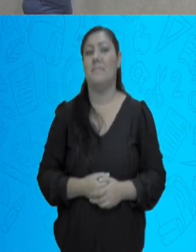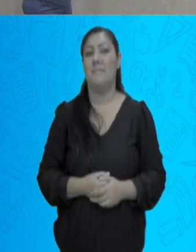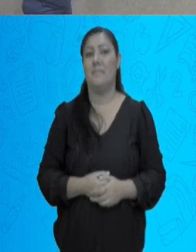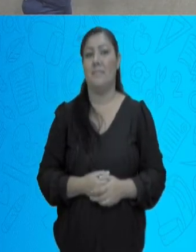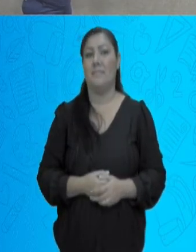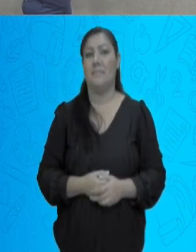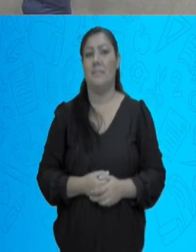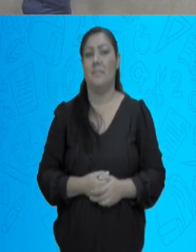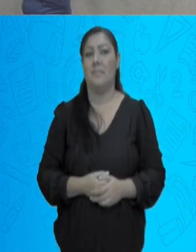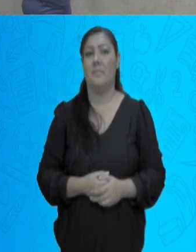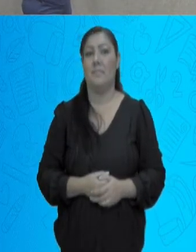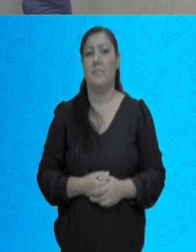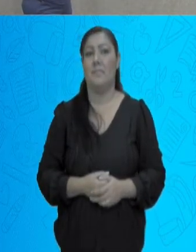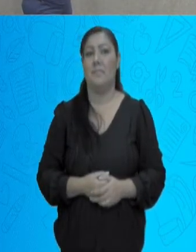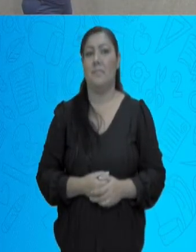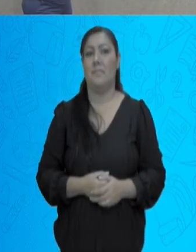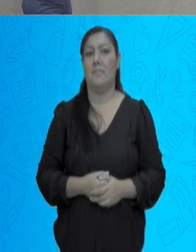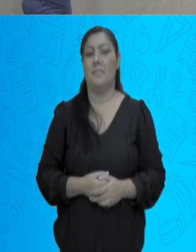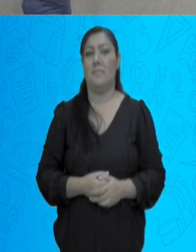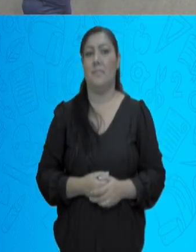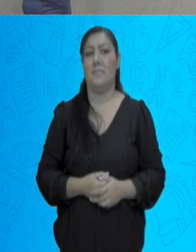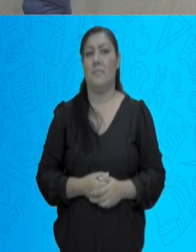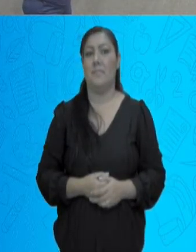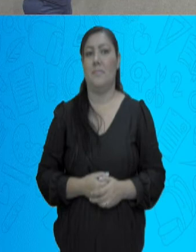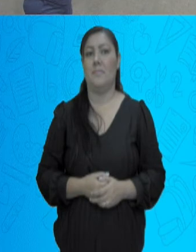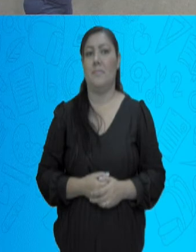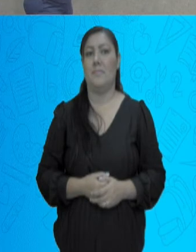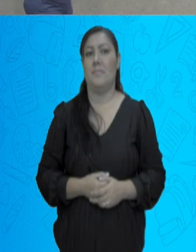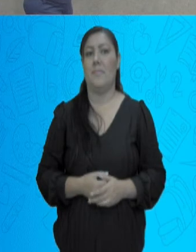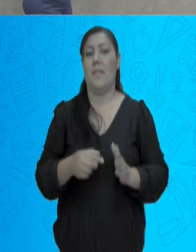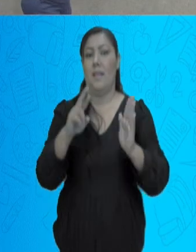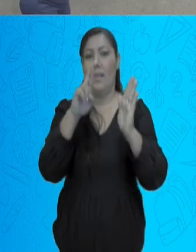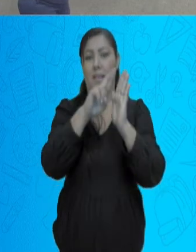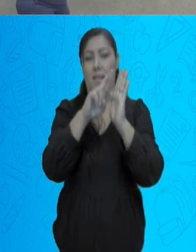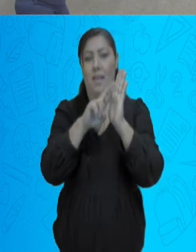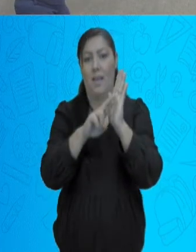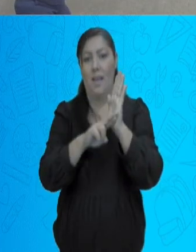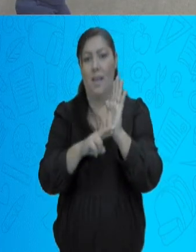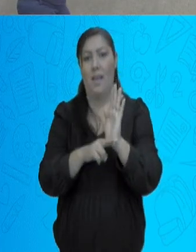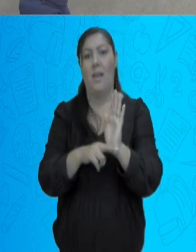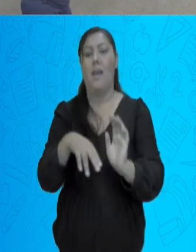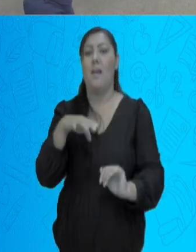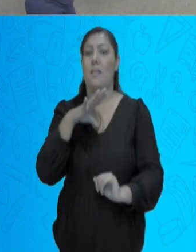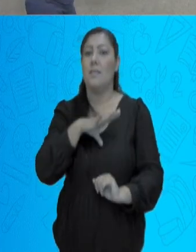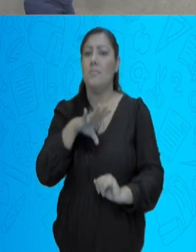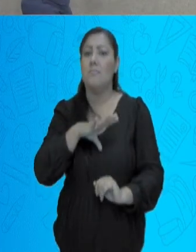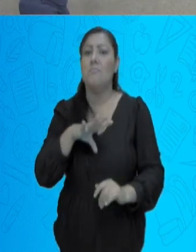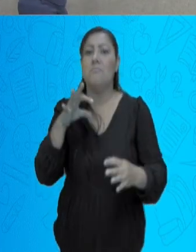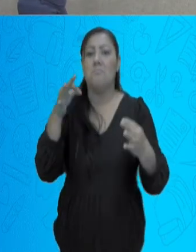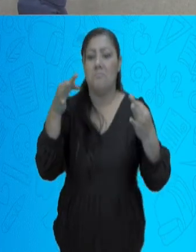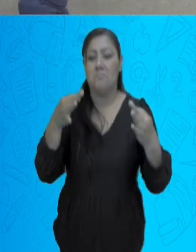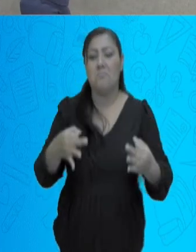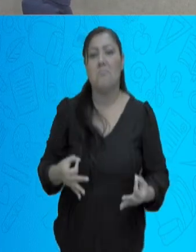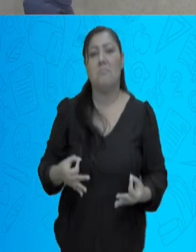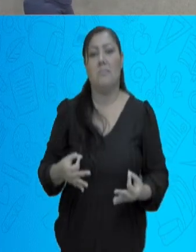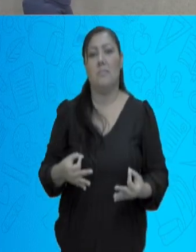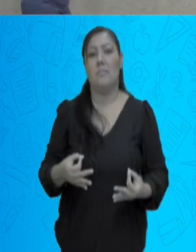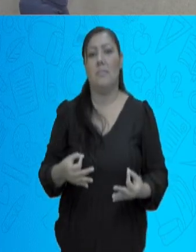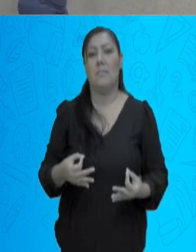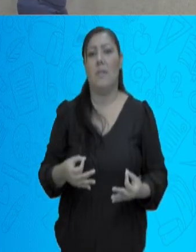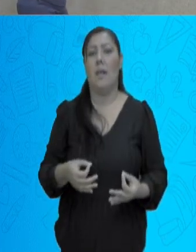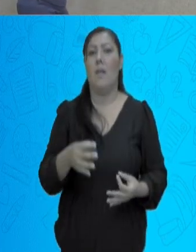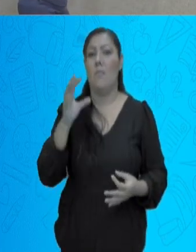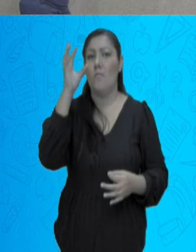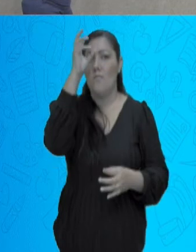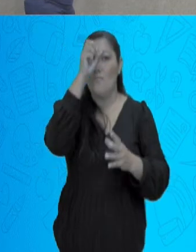vejamos e entendemos, né? Olha como a mudança, gente, ela foi assim, né? Uma mudança enorme, né?